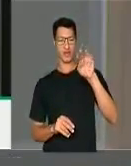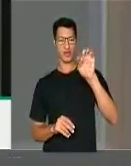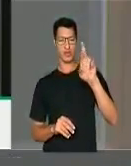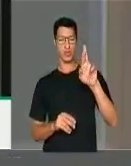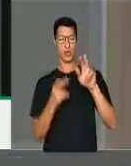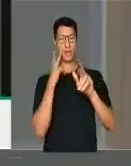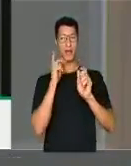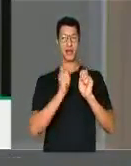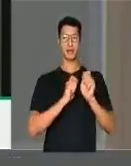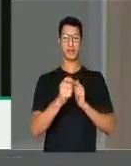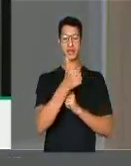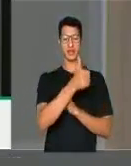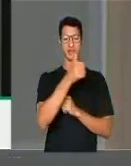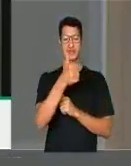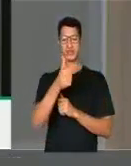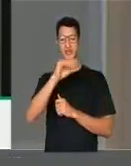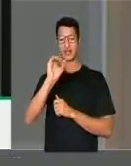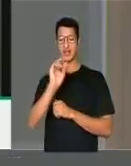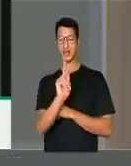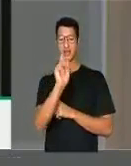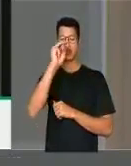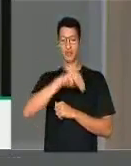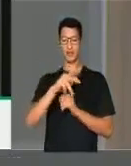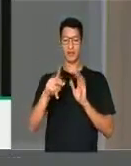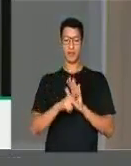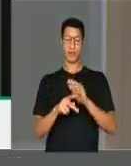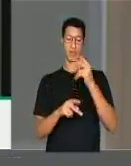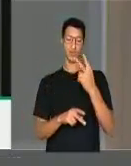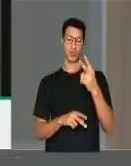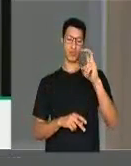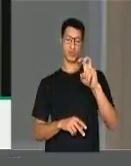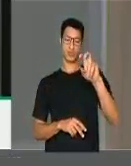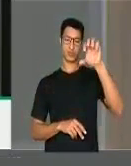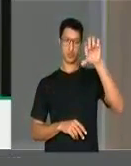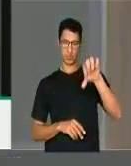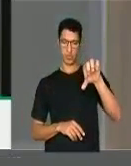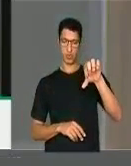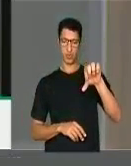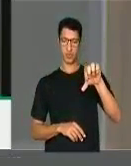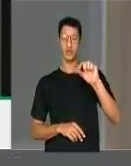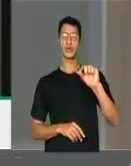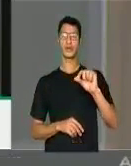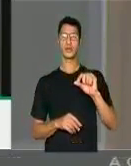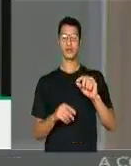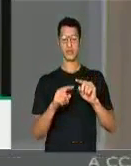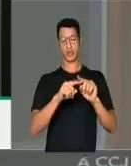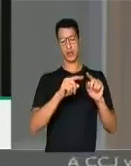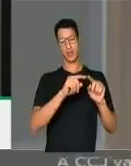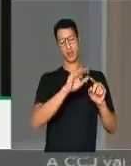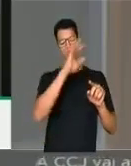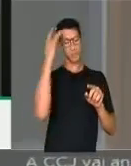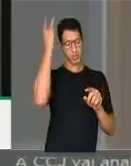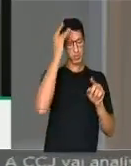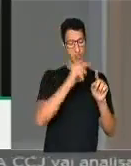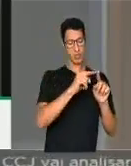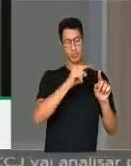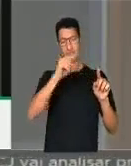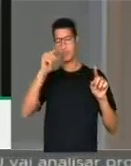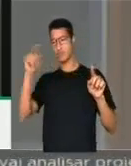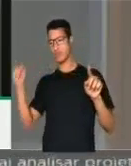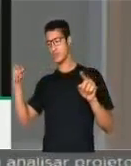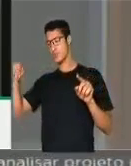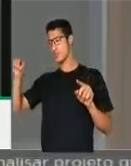administrar 110 quilômetros da via 259, da BR-259, que corta o Espírito Santo, indo para a